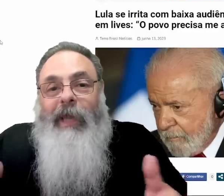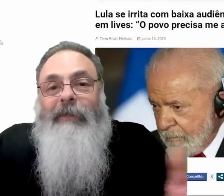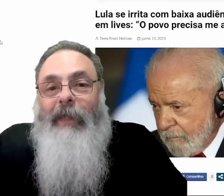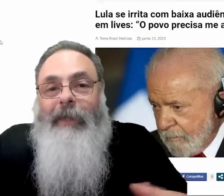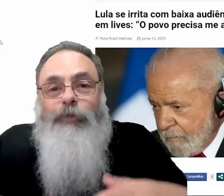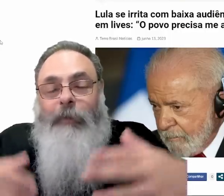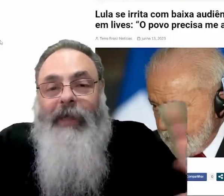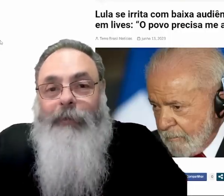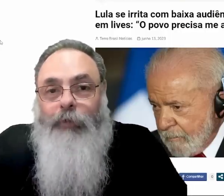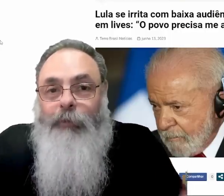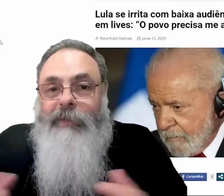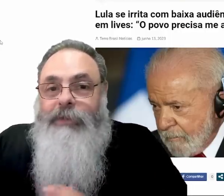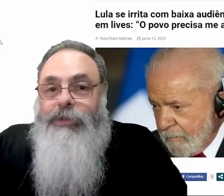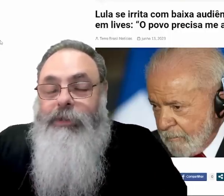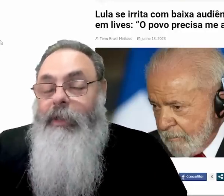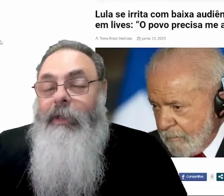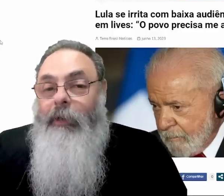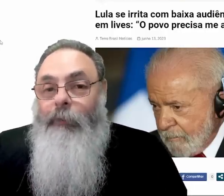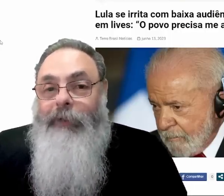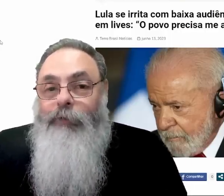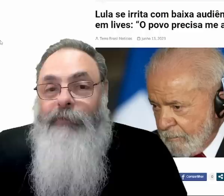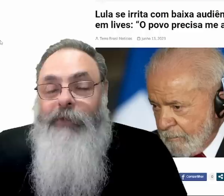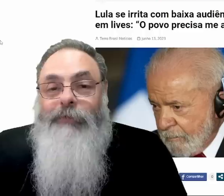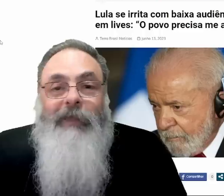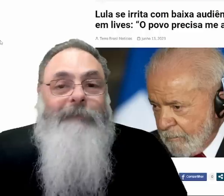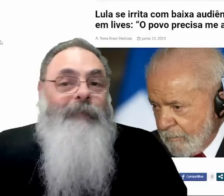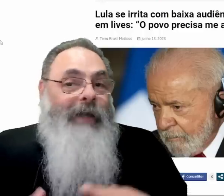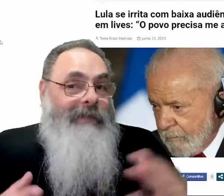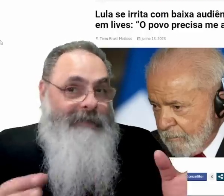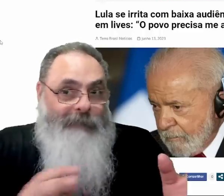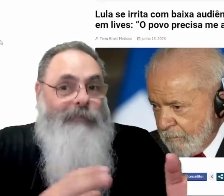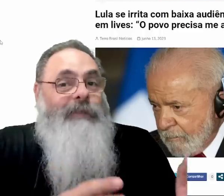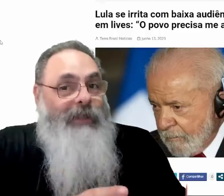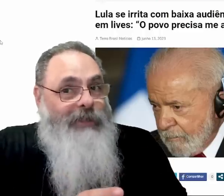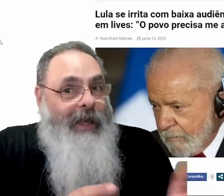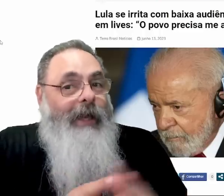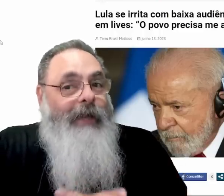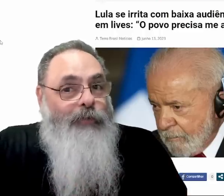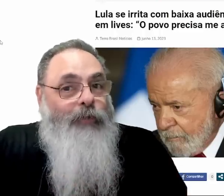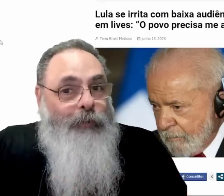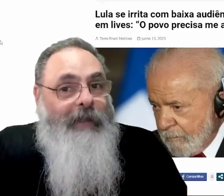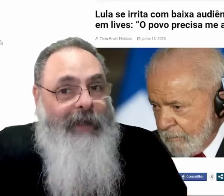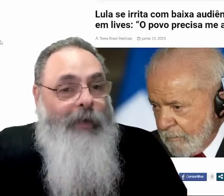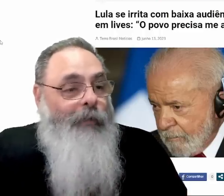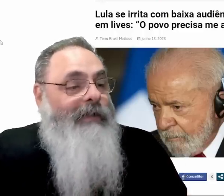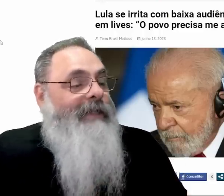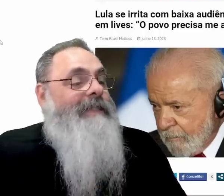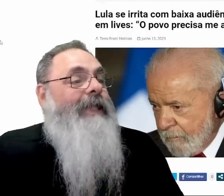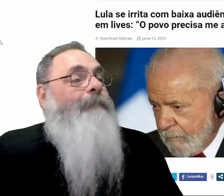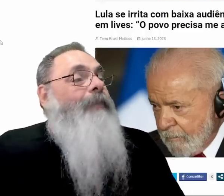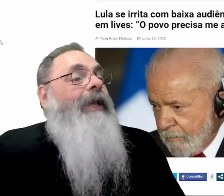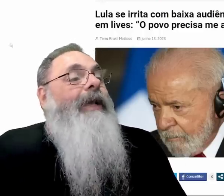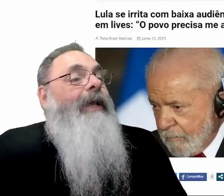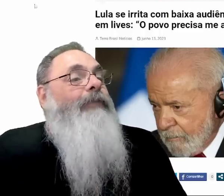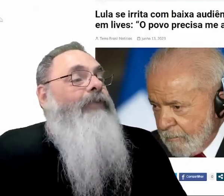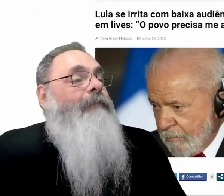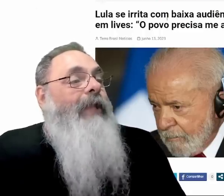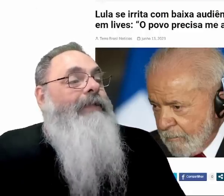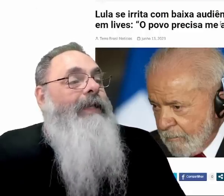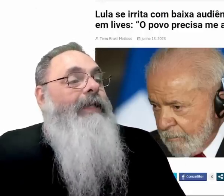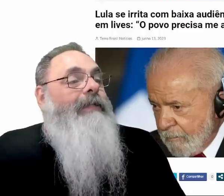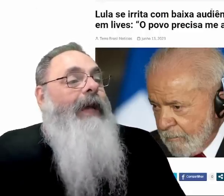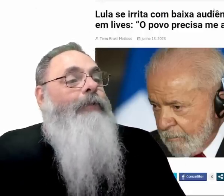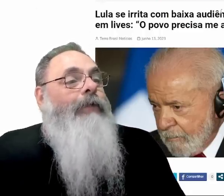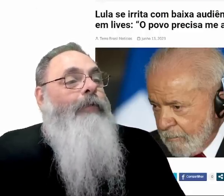você bloquear a internet Obrigado todo mundo assistir o mesmo vídeo né mas se deixar é isso que o Lula quer que aconteça né enfim